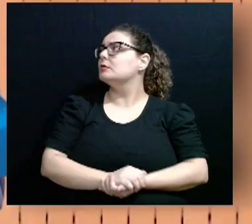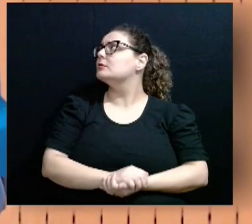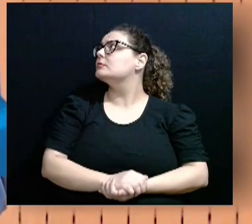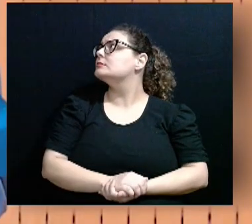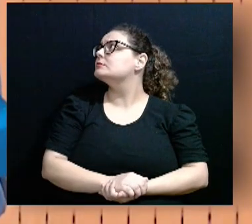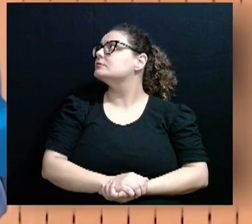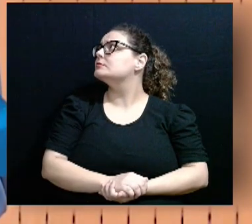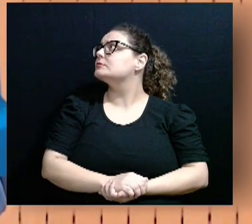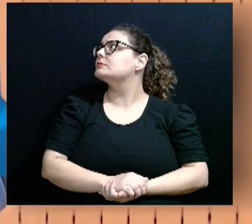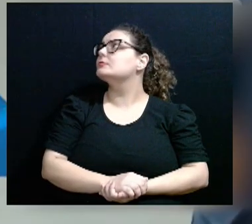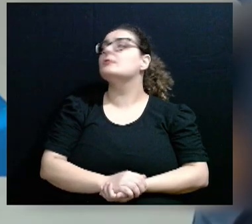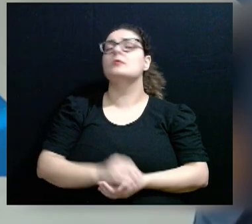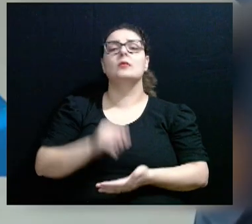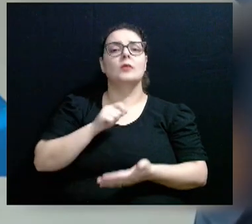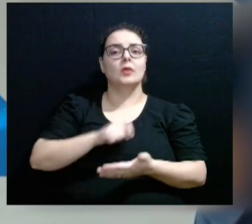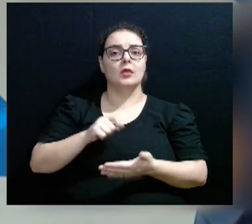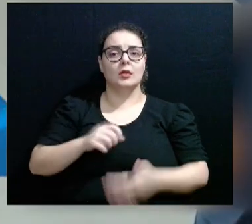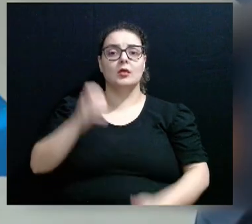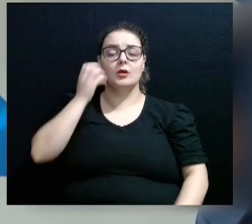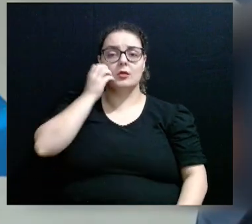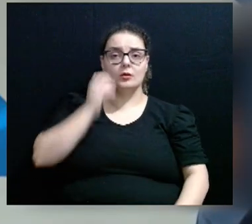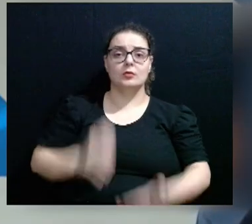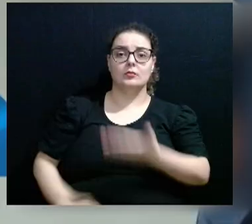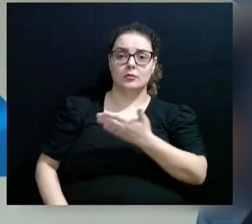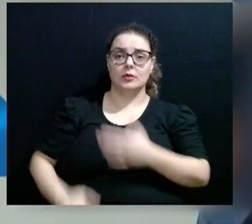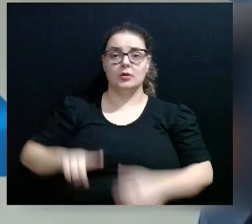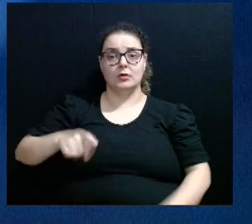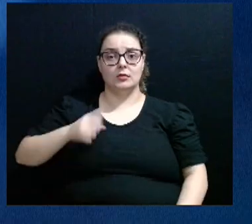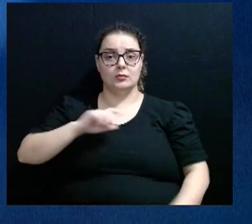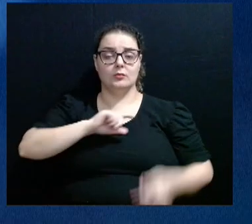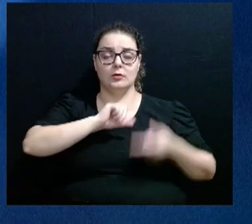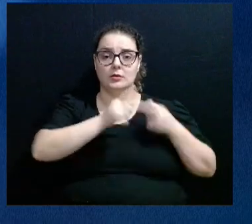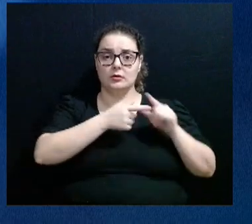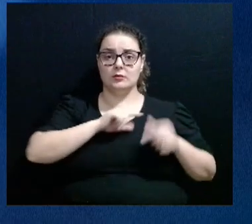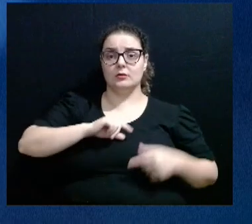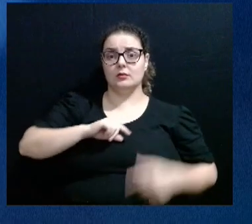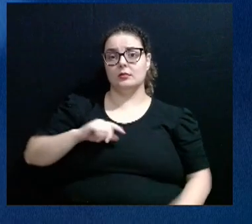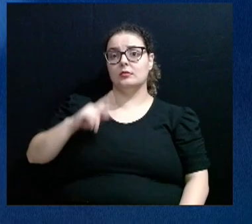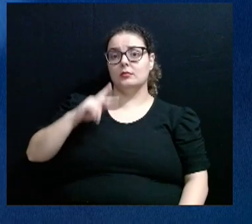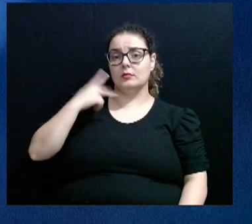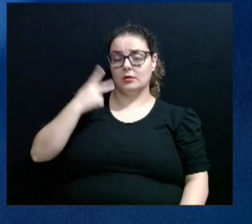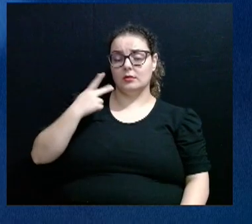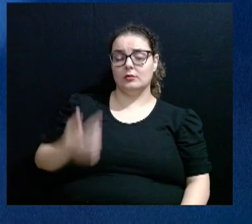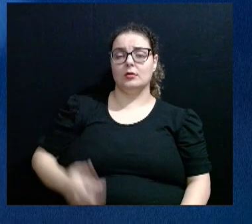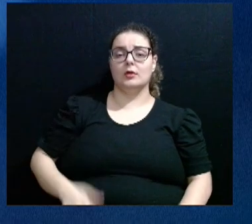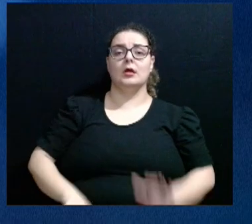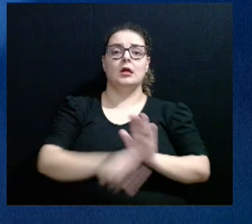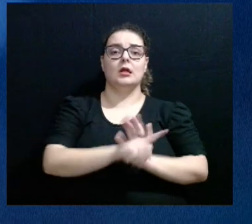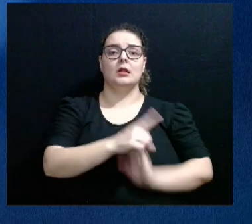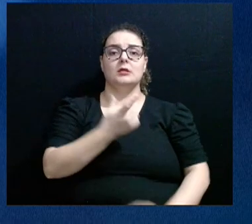do vereador Igor Diego e do ex-vereador Major Jaime, a Lei nº